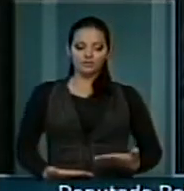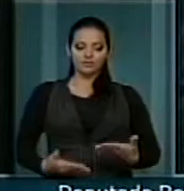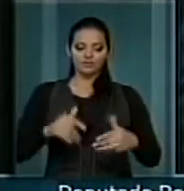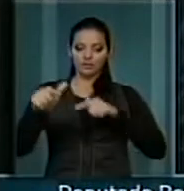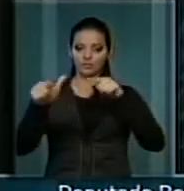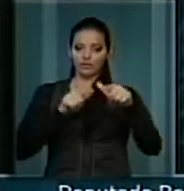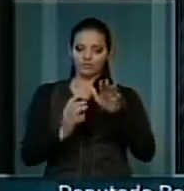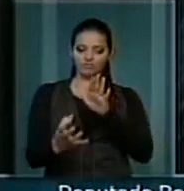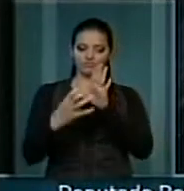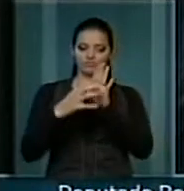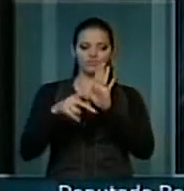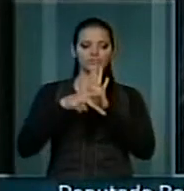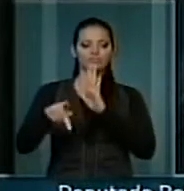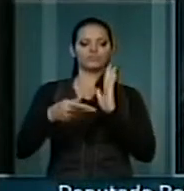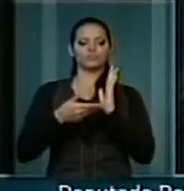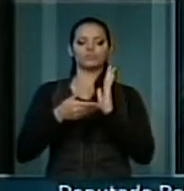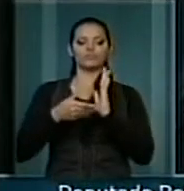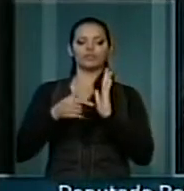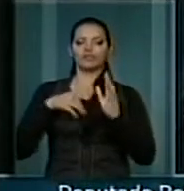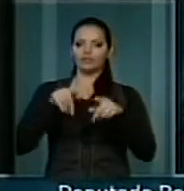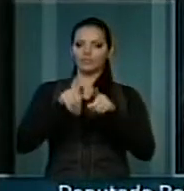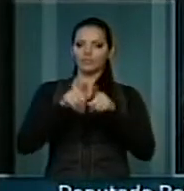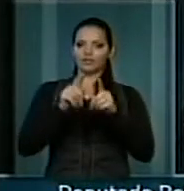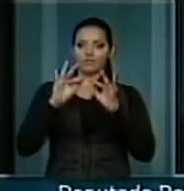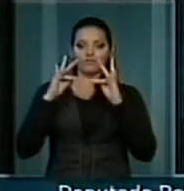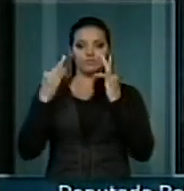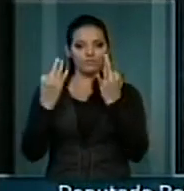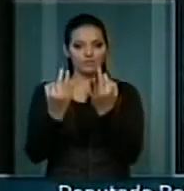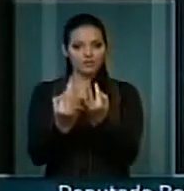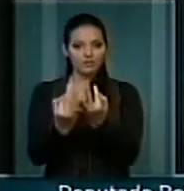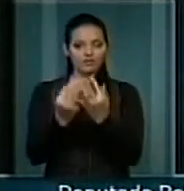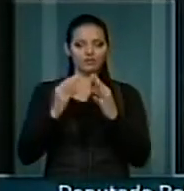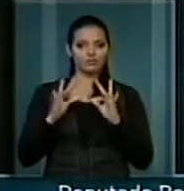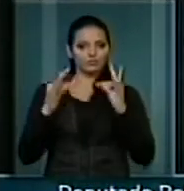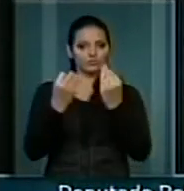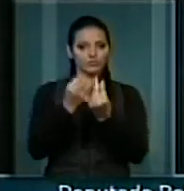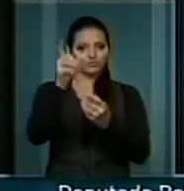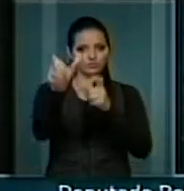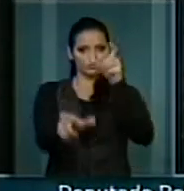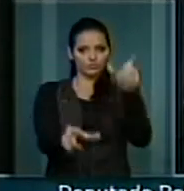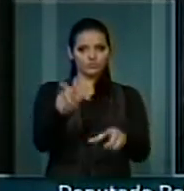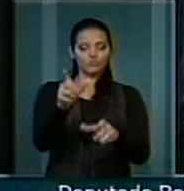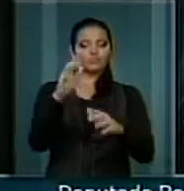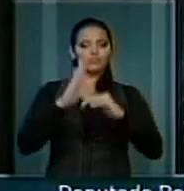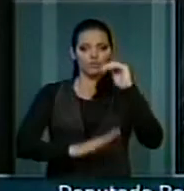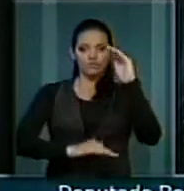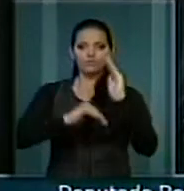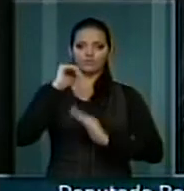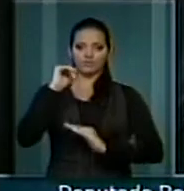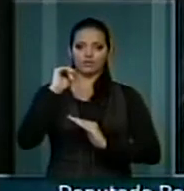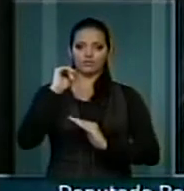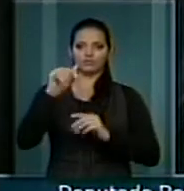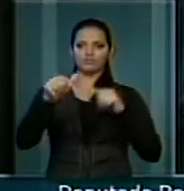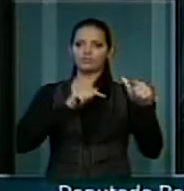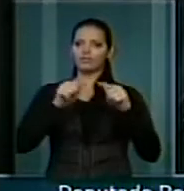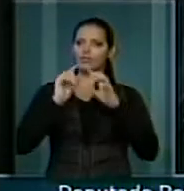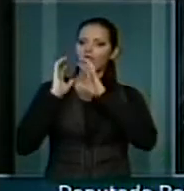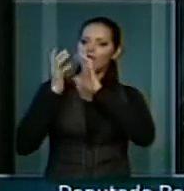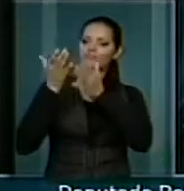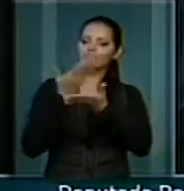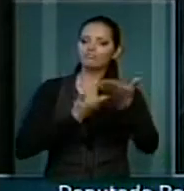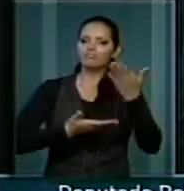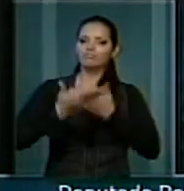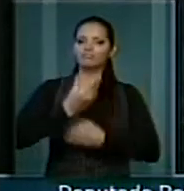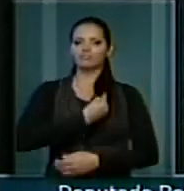casa, juntamente com as suas respectivas famílias e a todos os demais profissionais que convivem